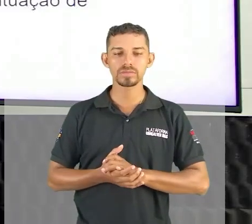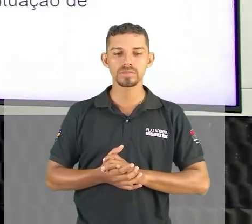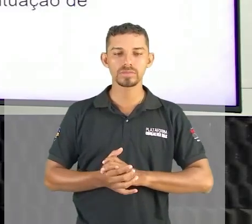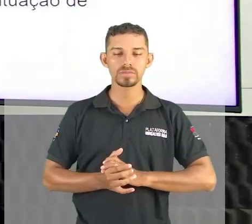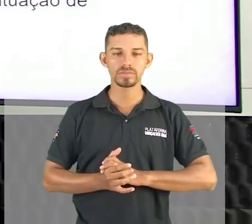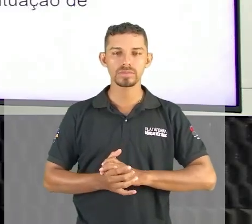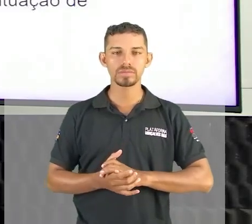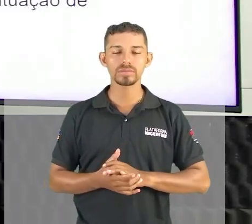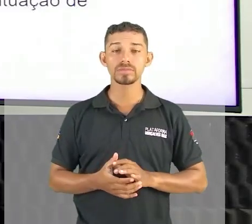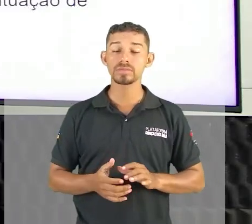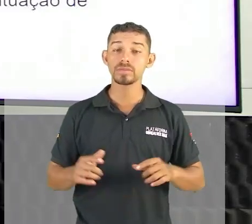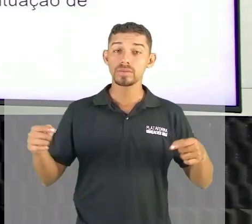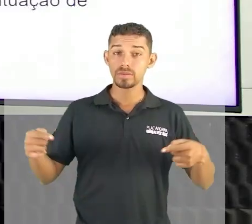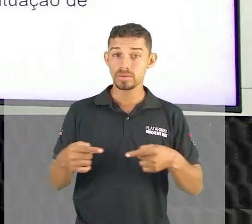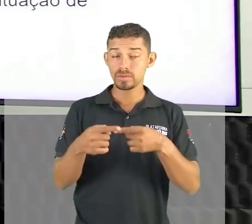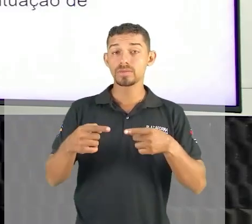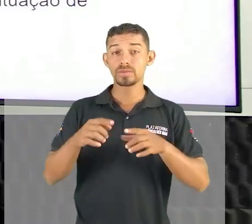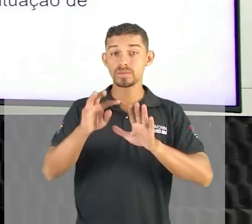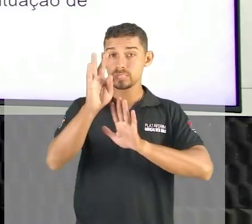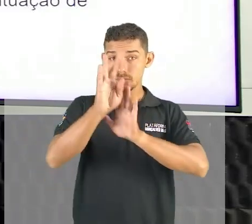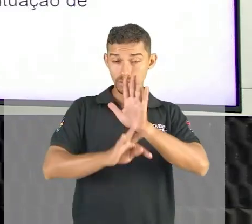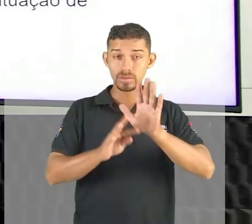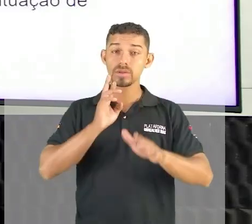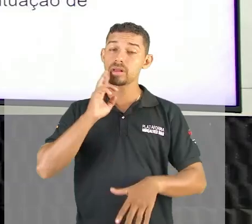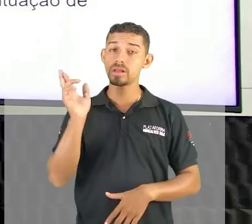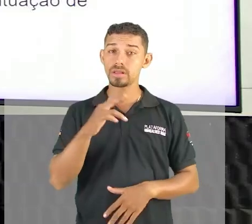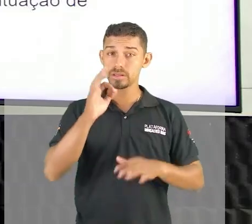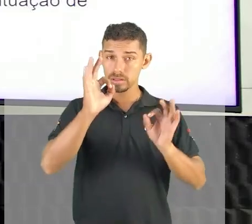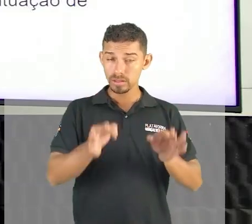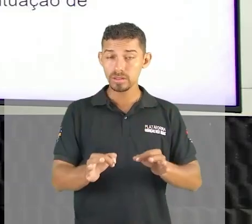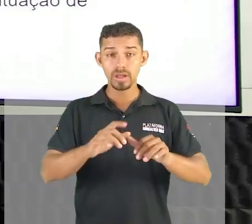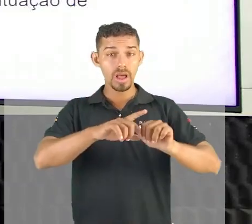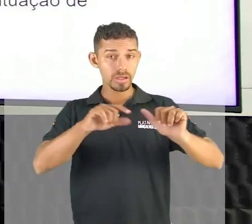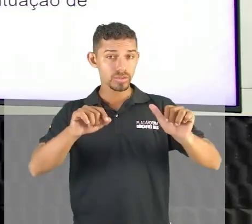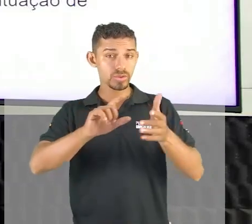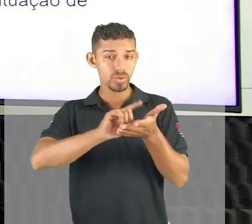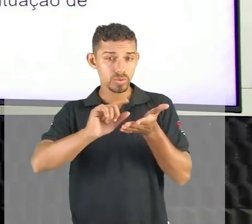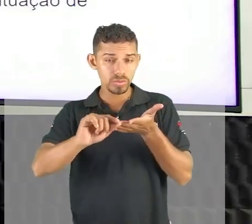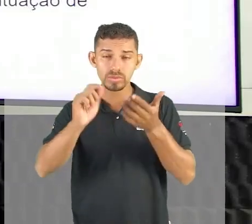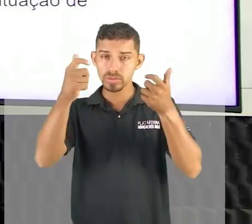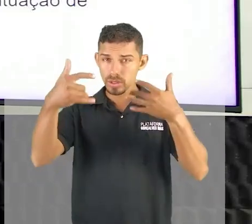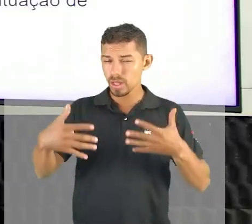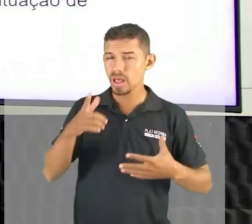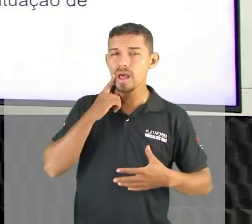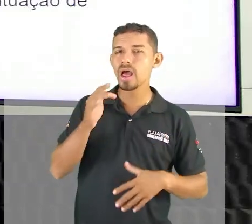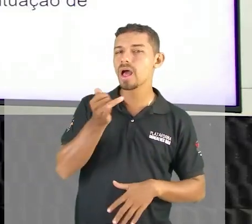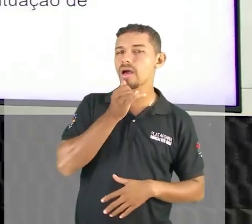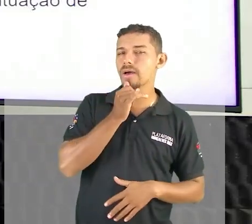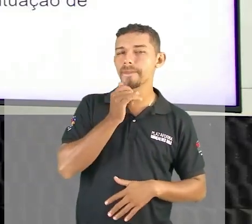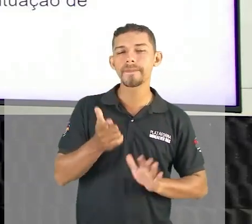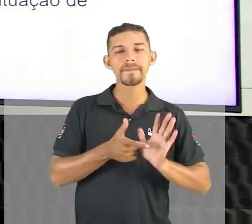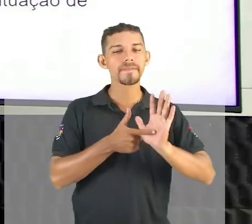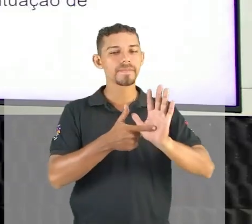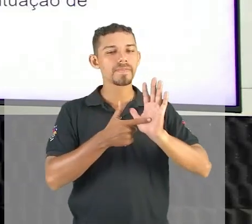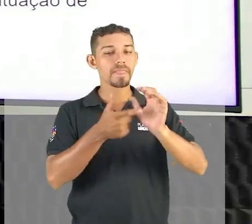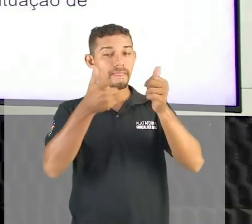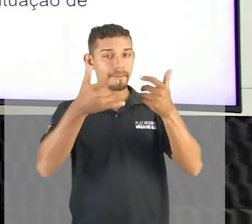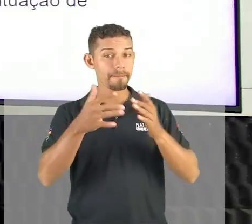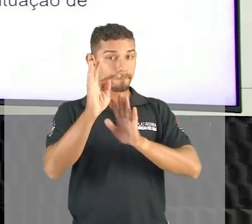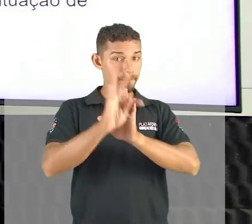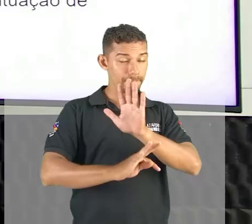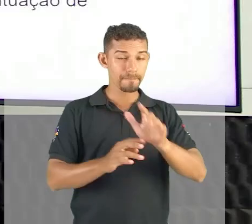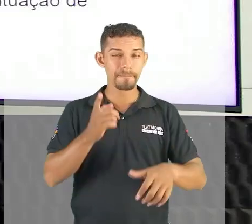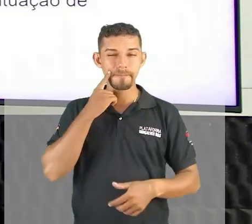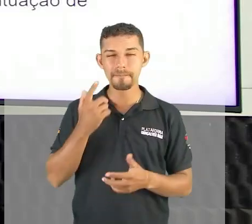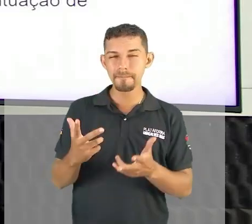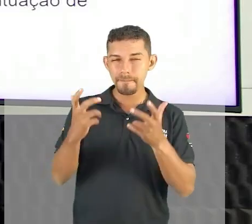e no artigo de opinião quando a gente percebe o uso dessa fala rebuscada no exemplo que Foi verificado no texto eh